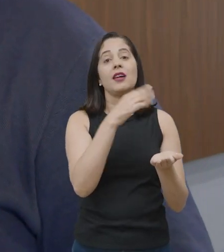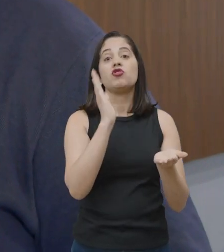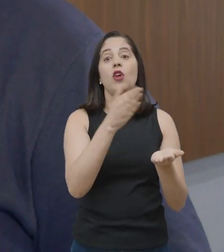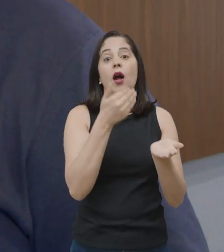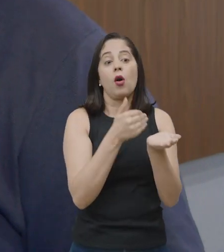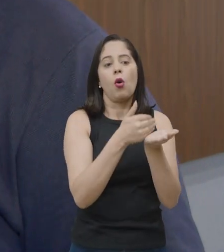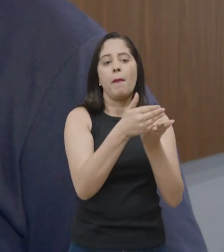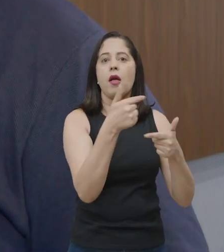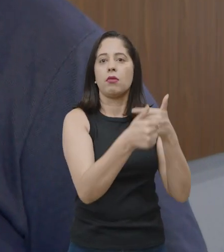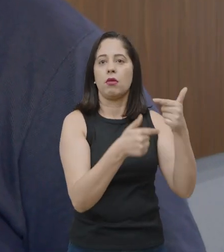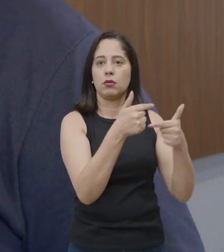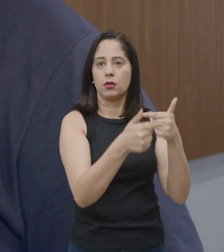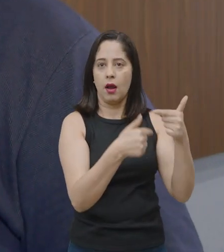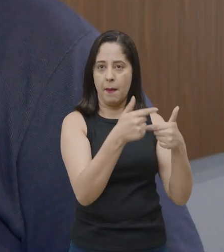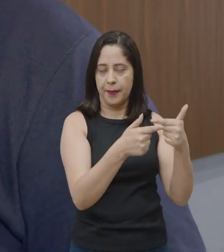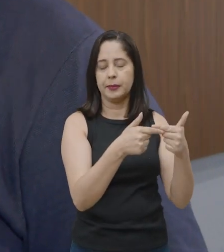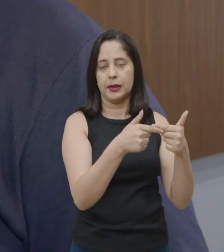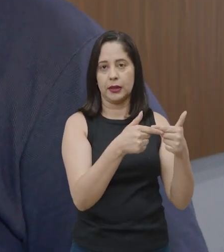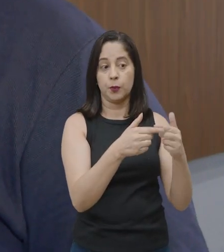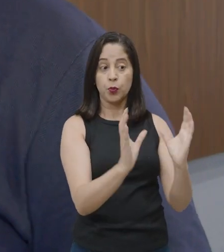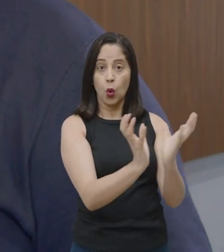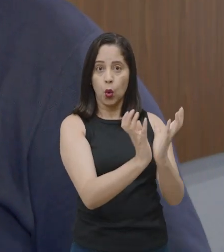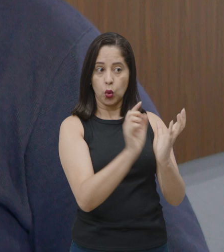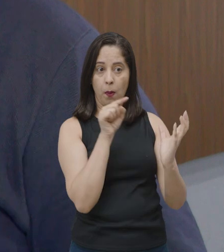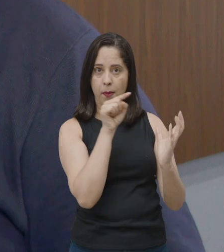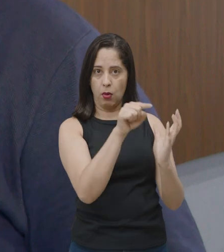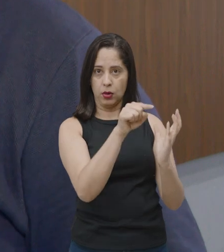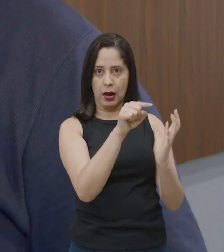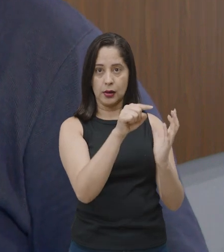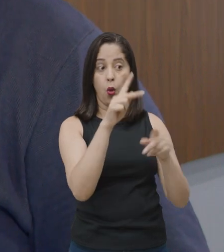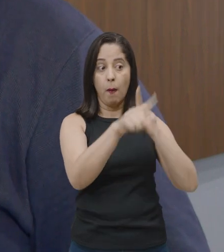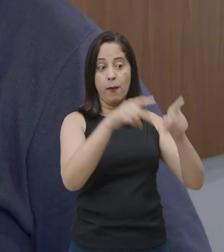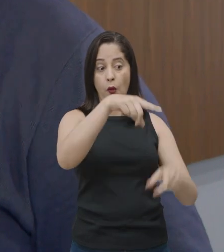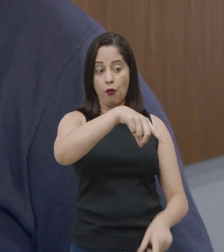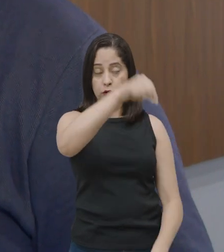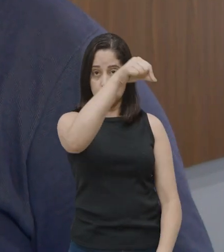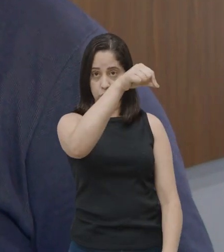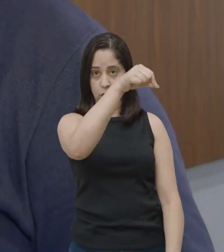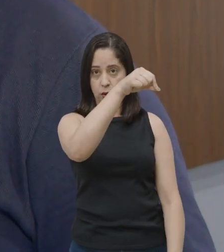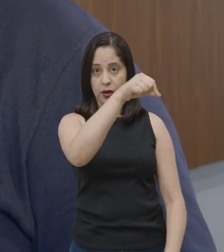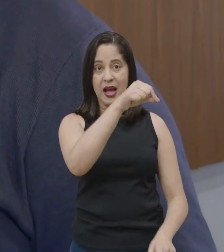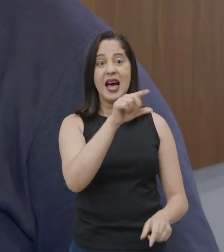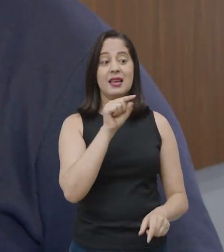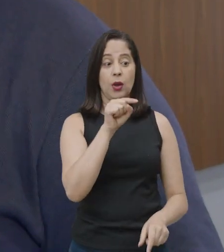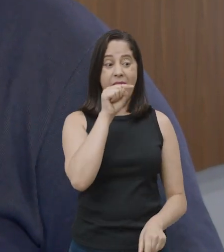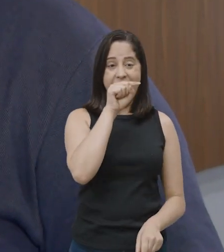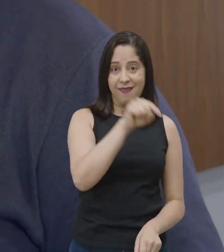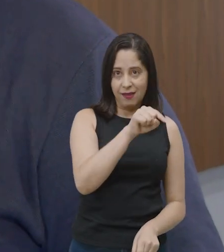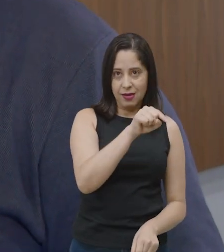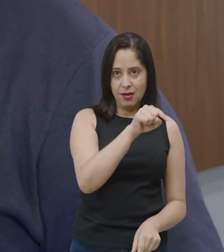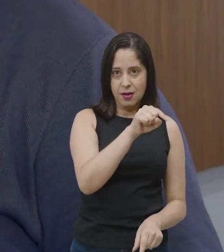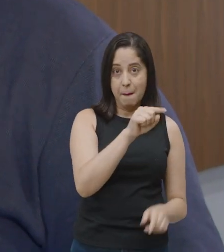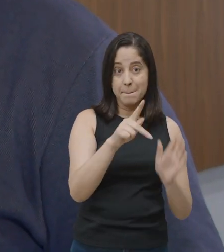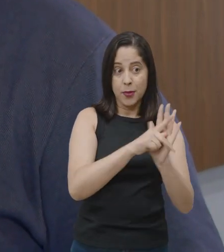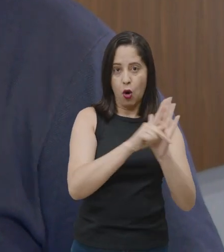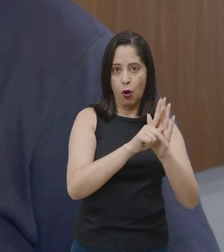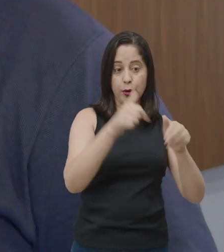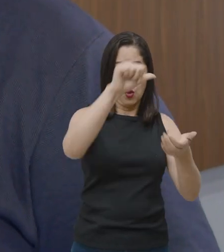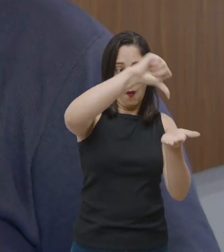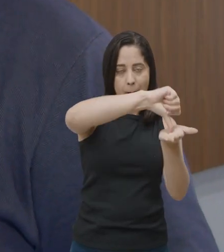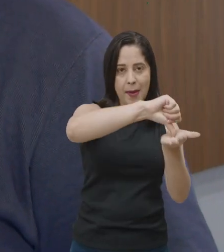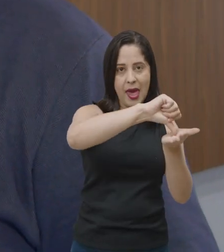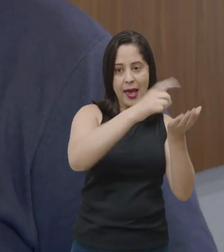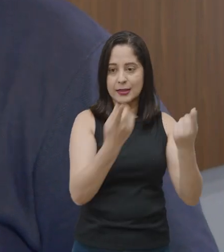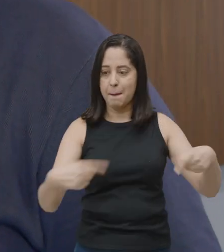já faz esse trabalho inicial. Né? São eleitos pela população também, mas são ligados ao COMUS. Então tá, e a